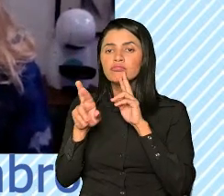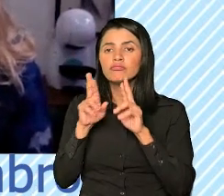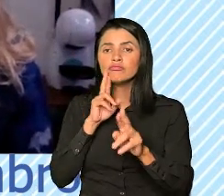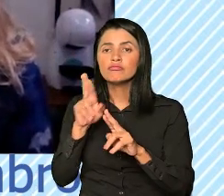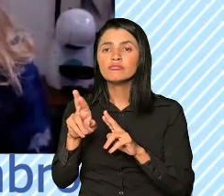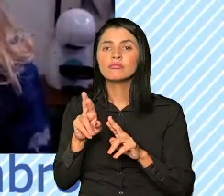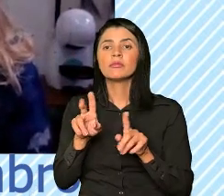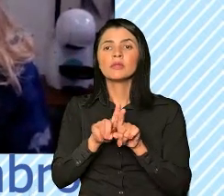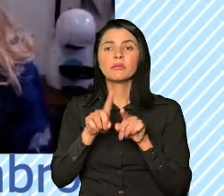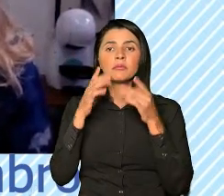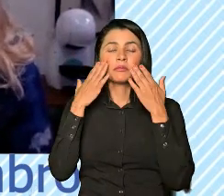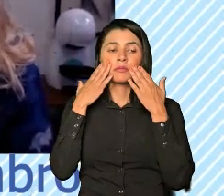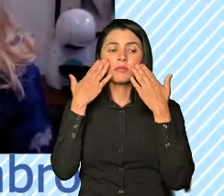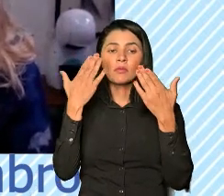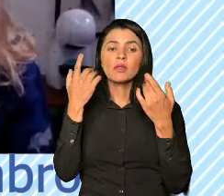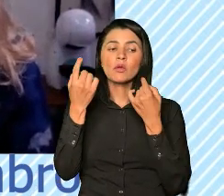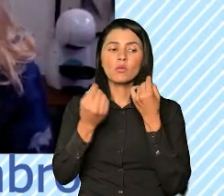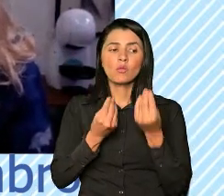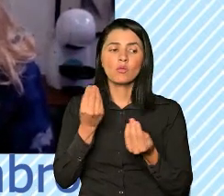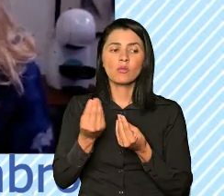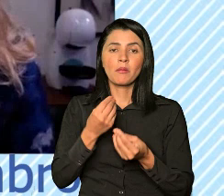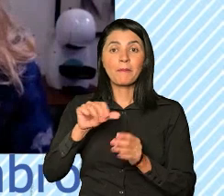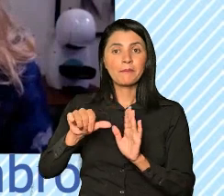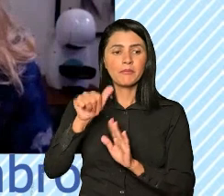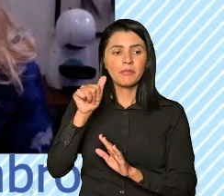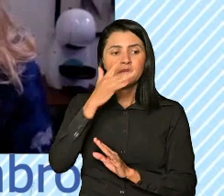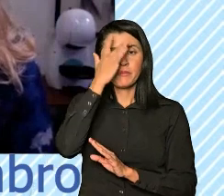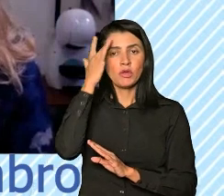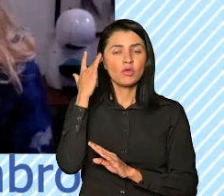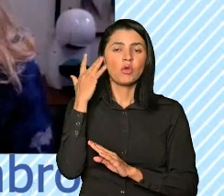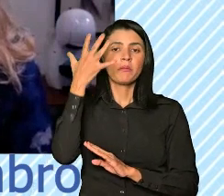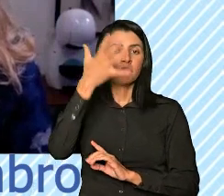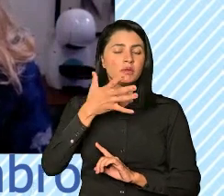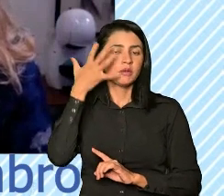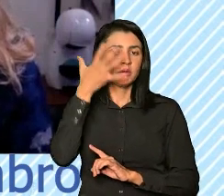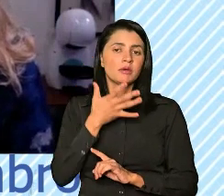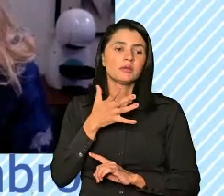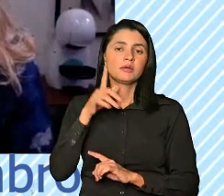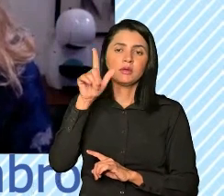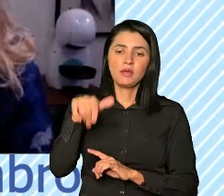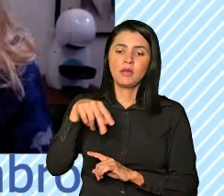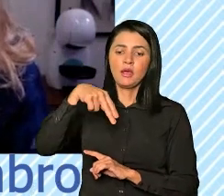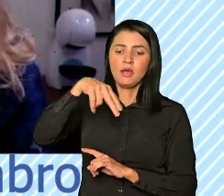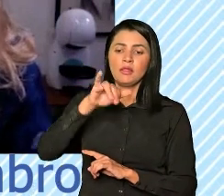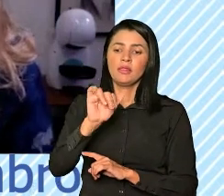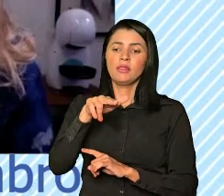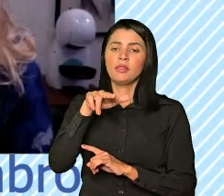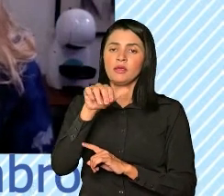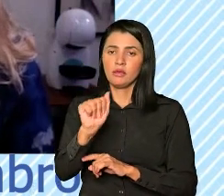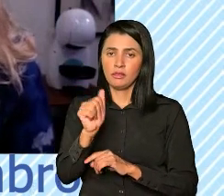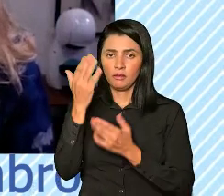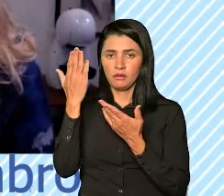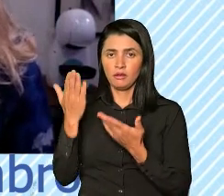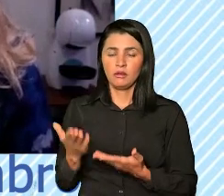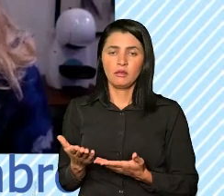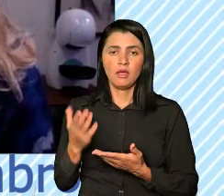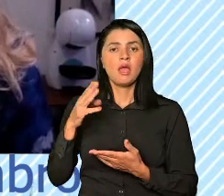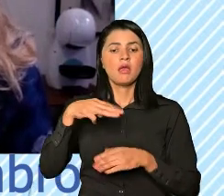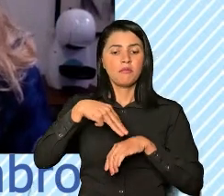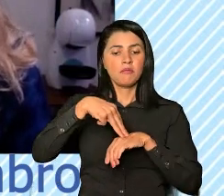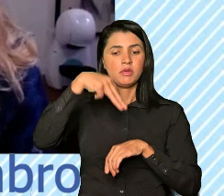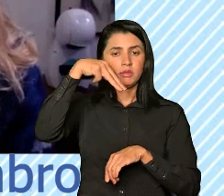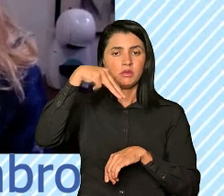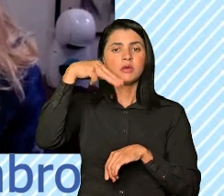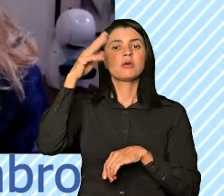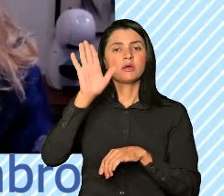eu vou apresentar agora a primeira palestrante, que é a Nina Nóbrega. A Nina é